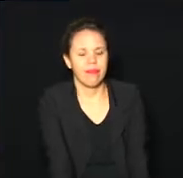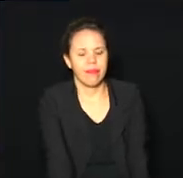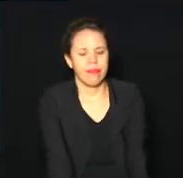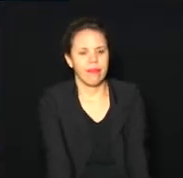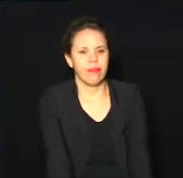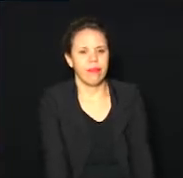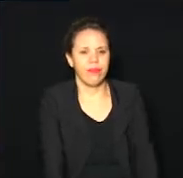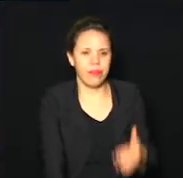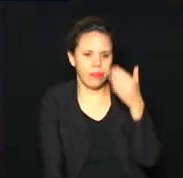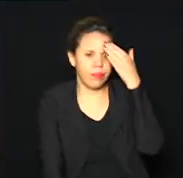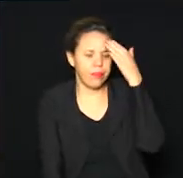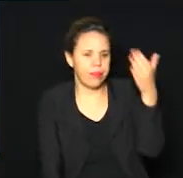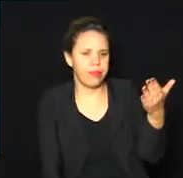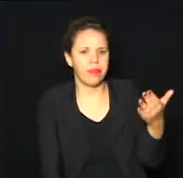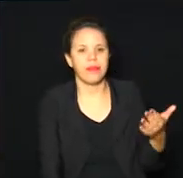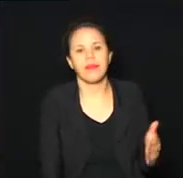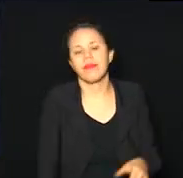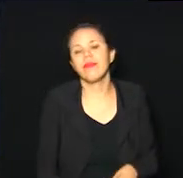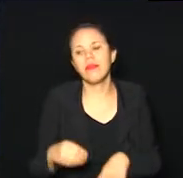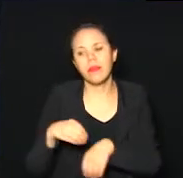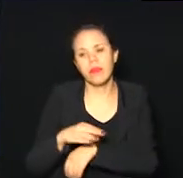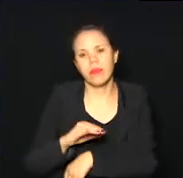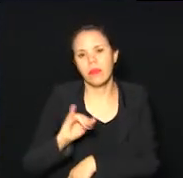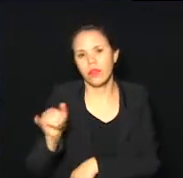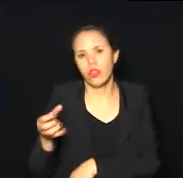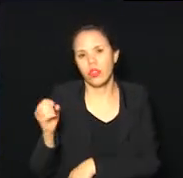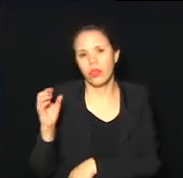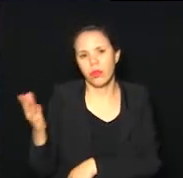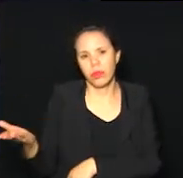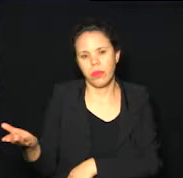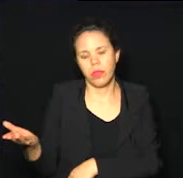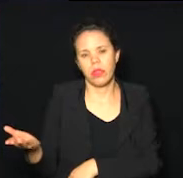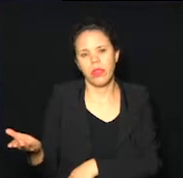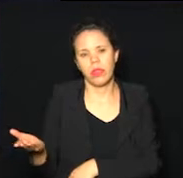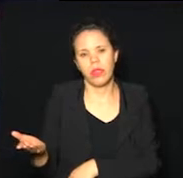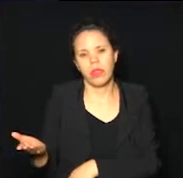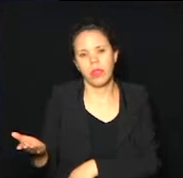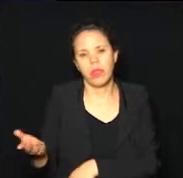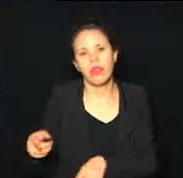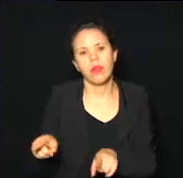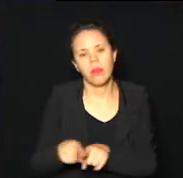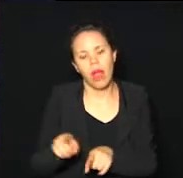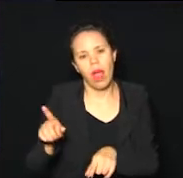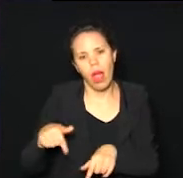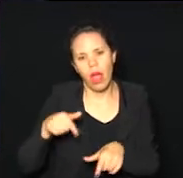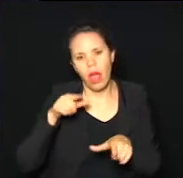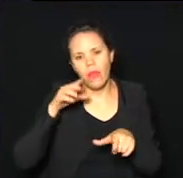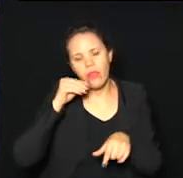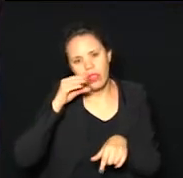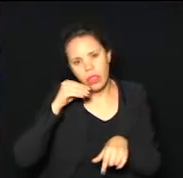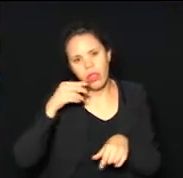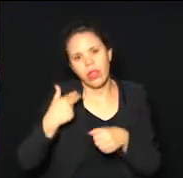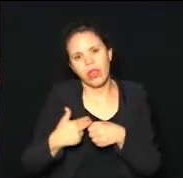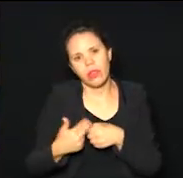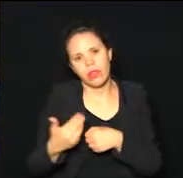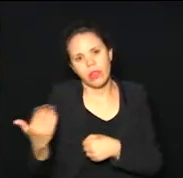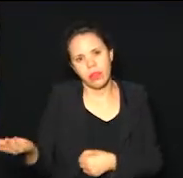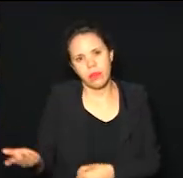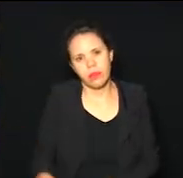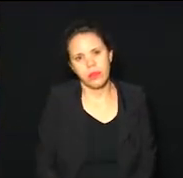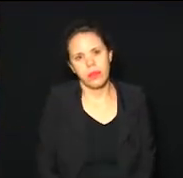Obrigada, Toninho. Eu vou passar a palavra, então, para o João Paulo, da Fazubra. João Paulo, que também é trabalhador da Unicamp, né?